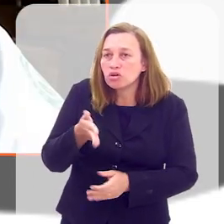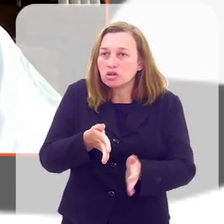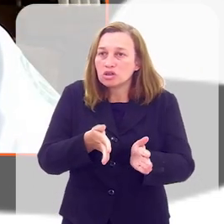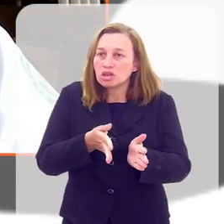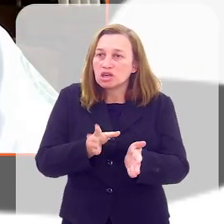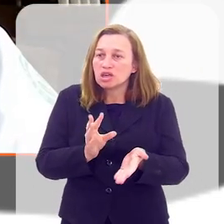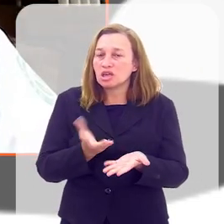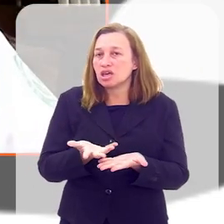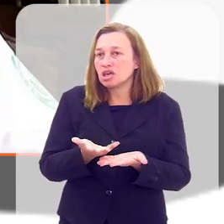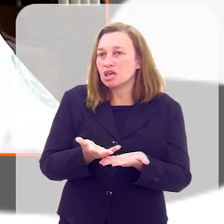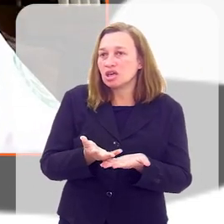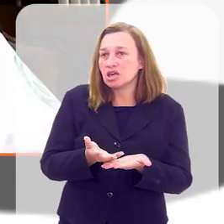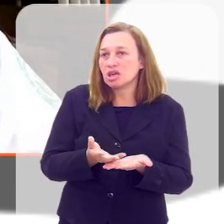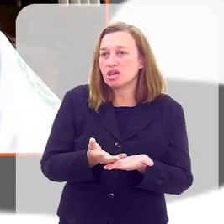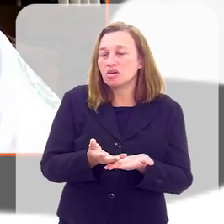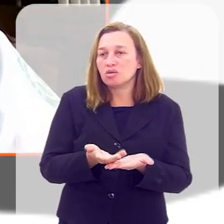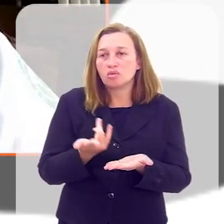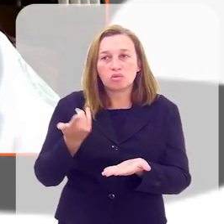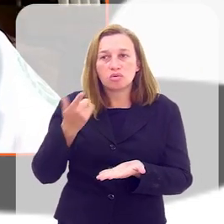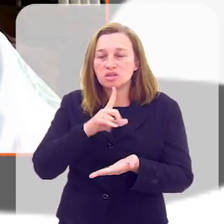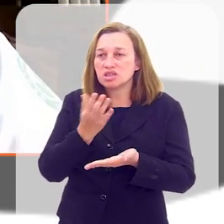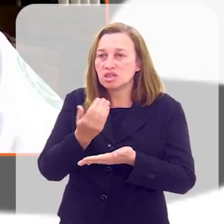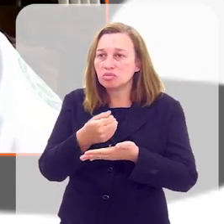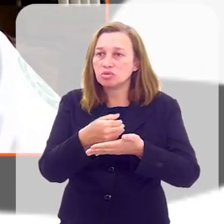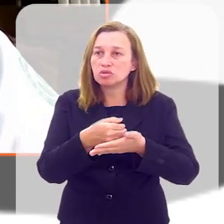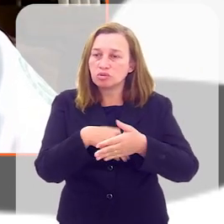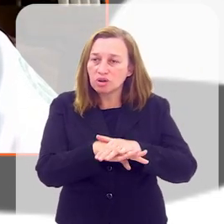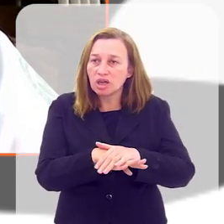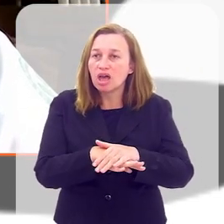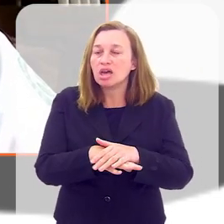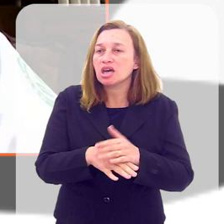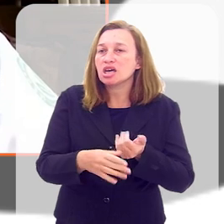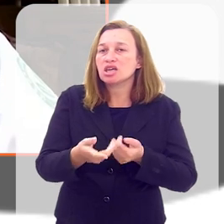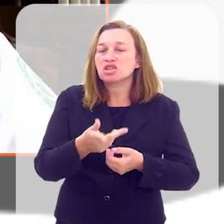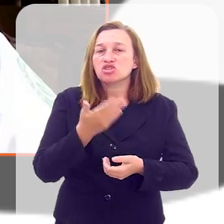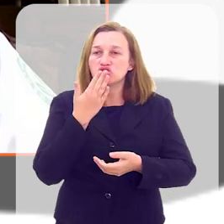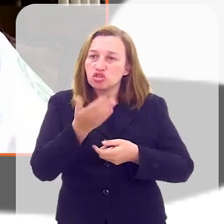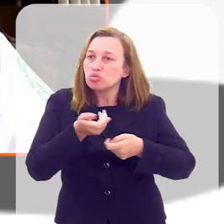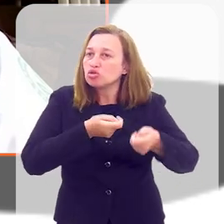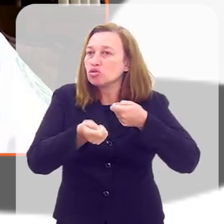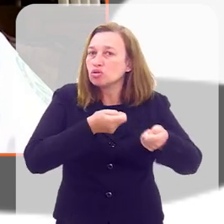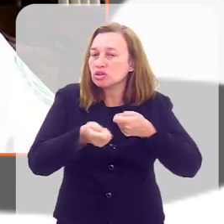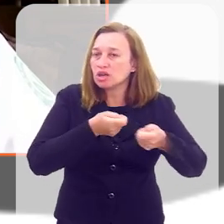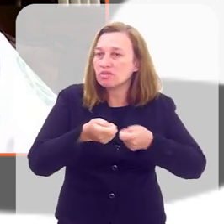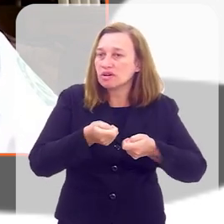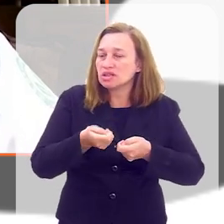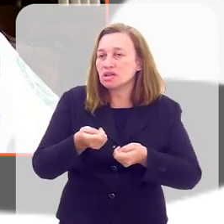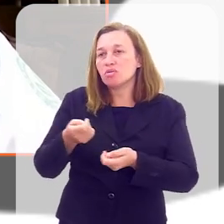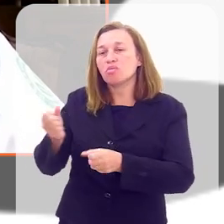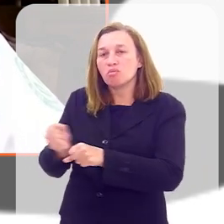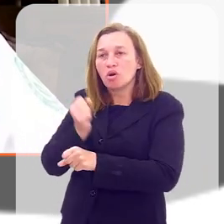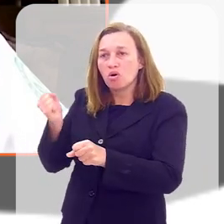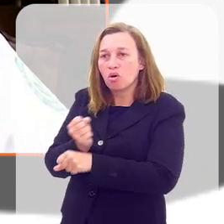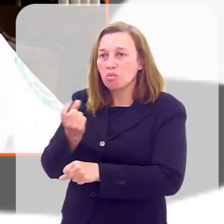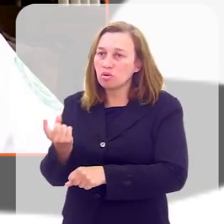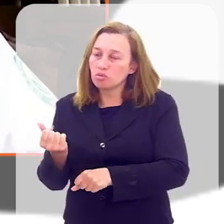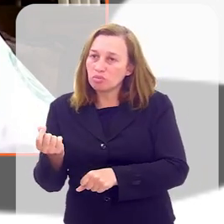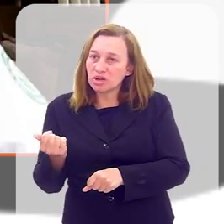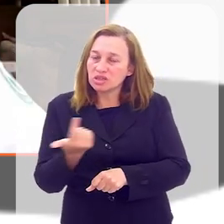no final da obra Então graças a esse tipo de controle a gente consegue fazer a obra naquele preço sem